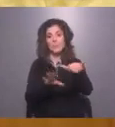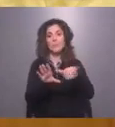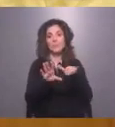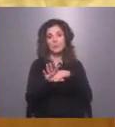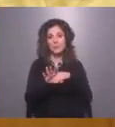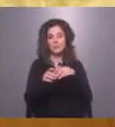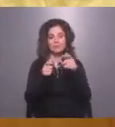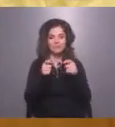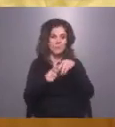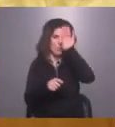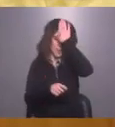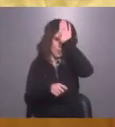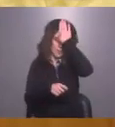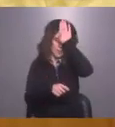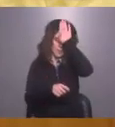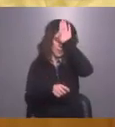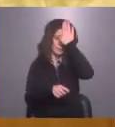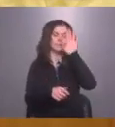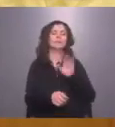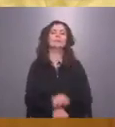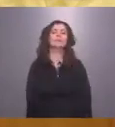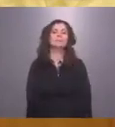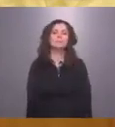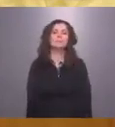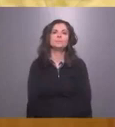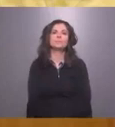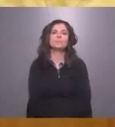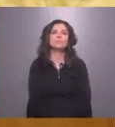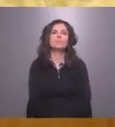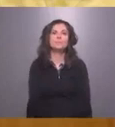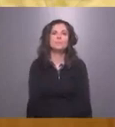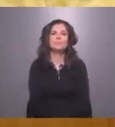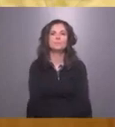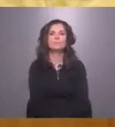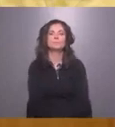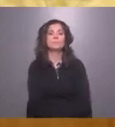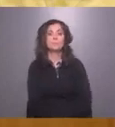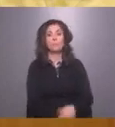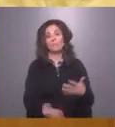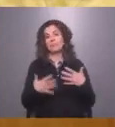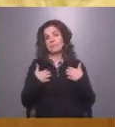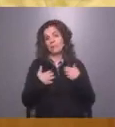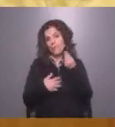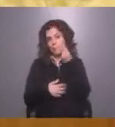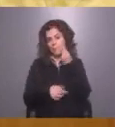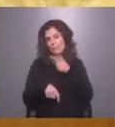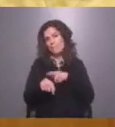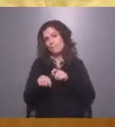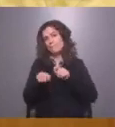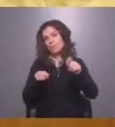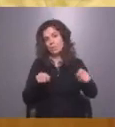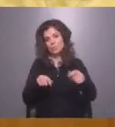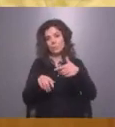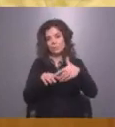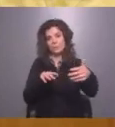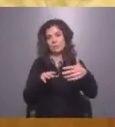ministério do Papa, do Santo Padre. À sexta-feira, como é habitual na Quaresma, faremos